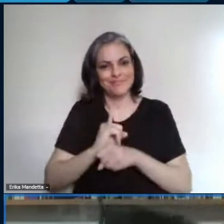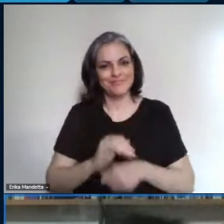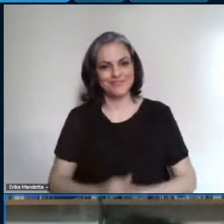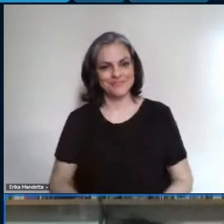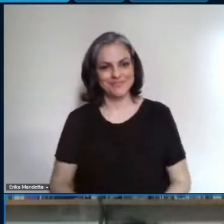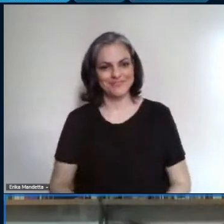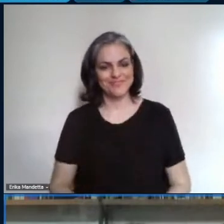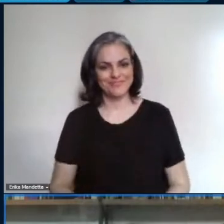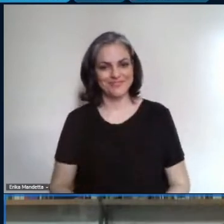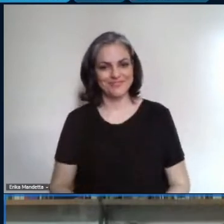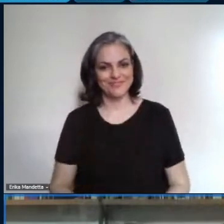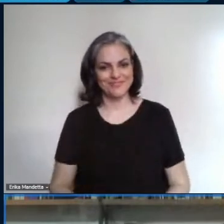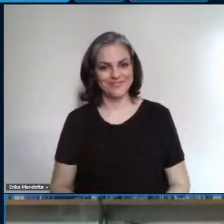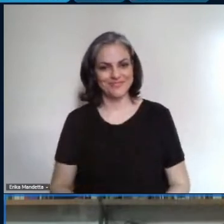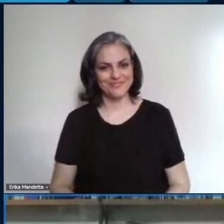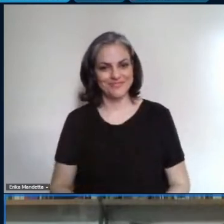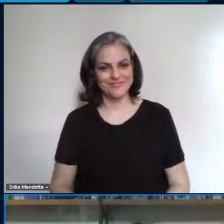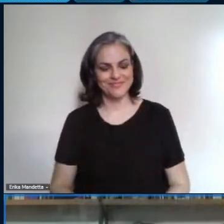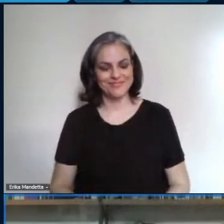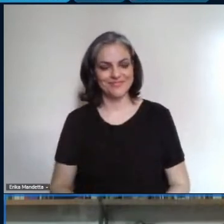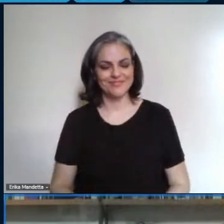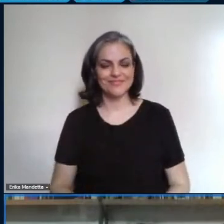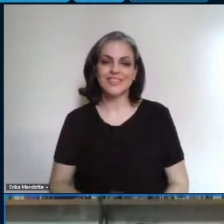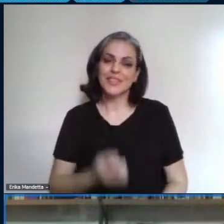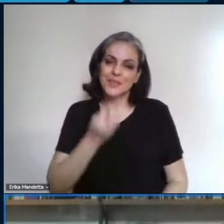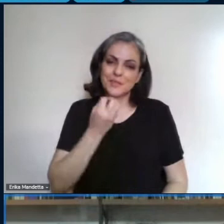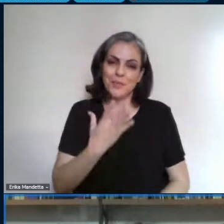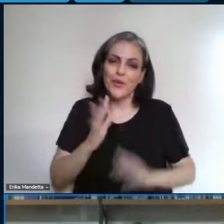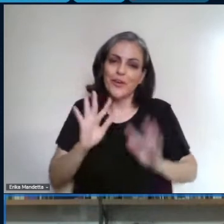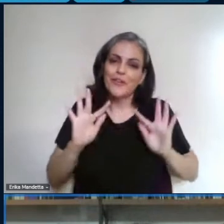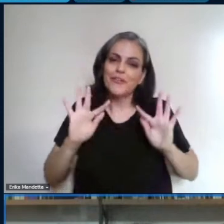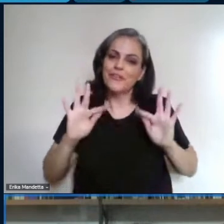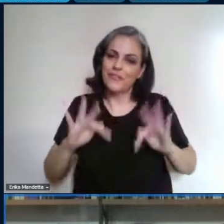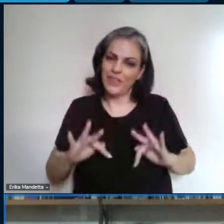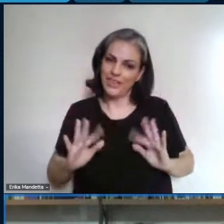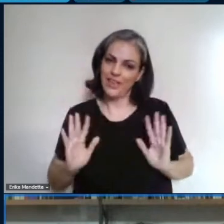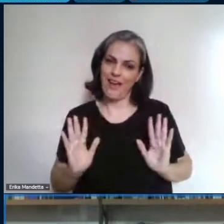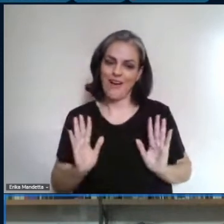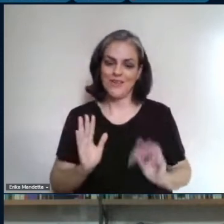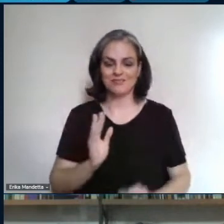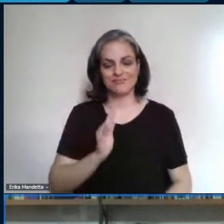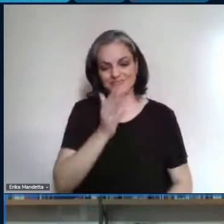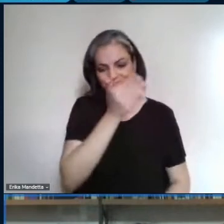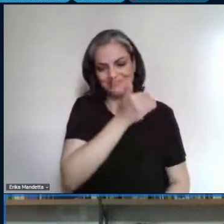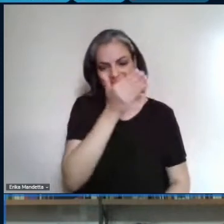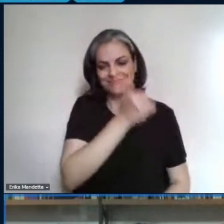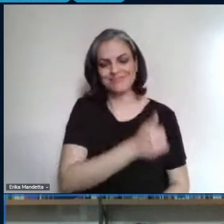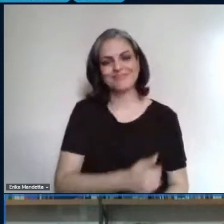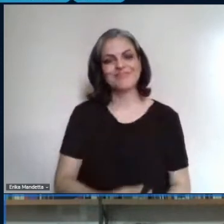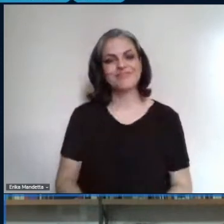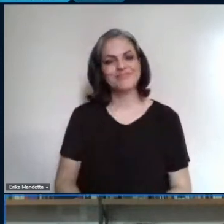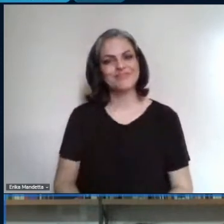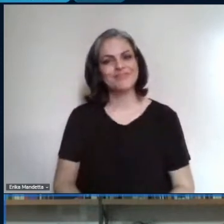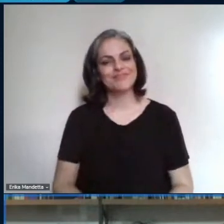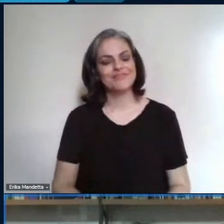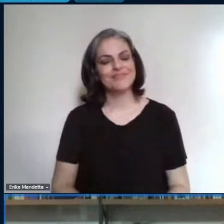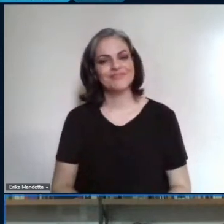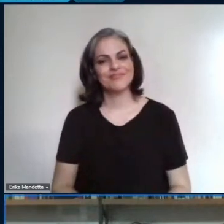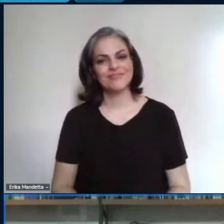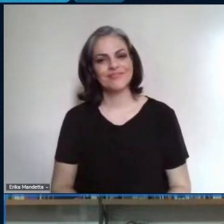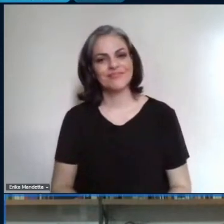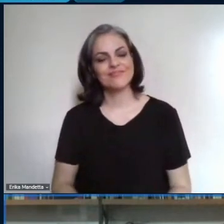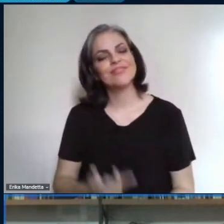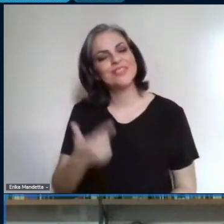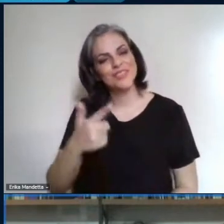E ainda bem que foi bem no finalzinho das discussões, então, mais uma vez, queria